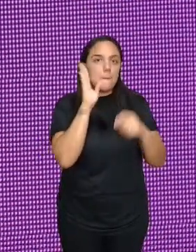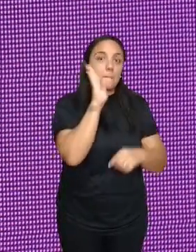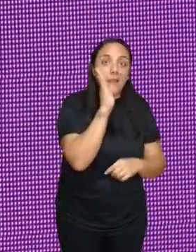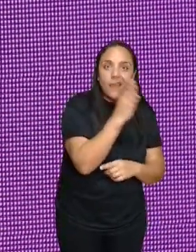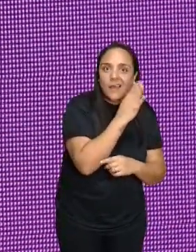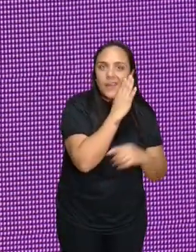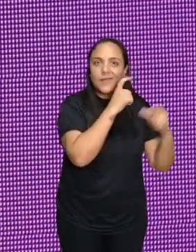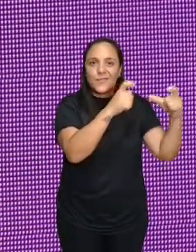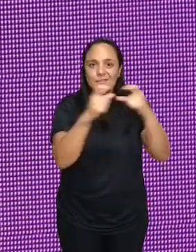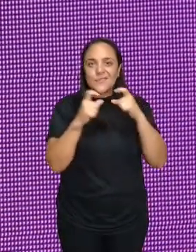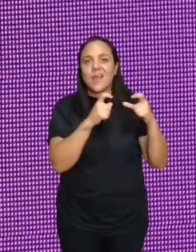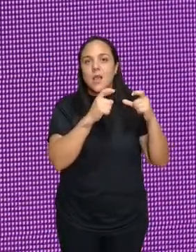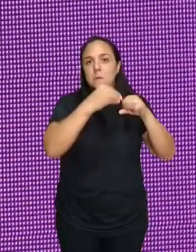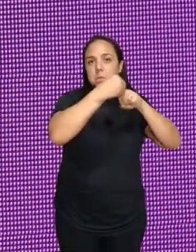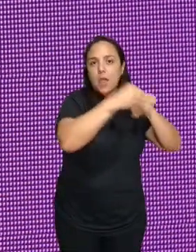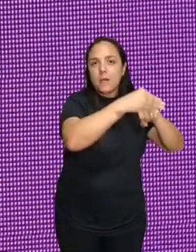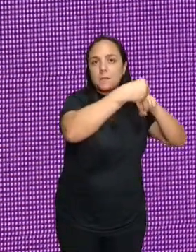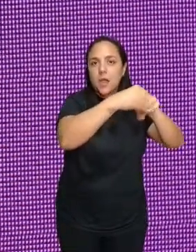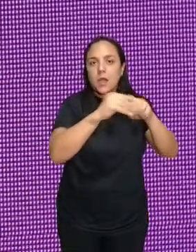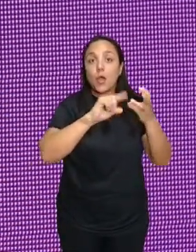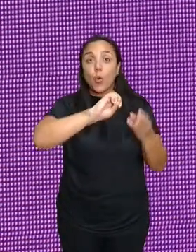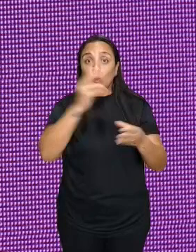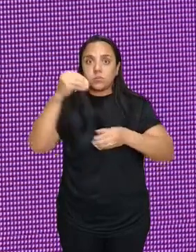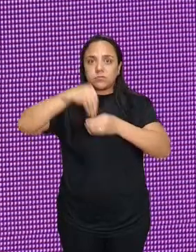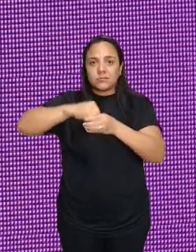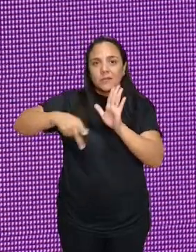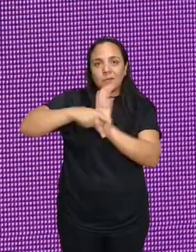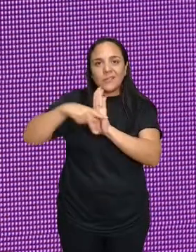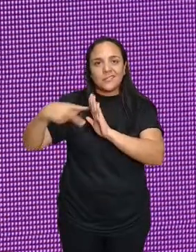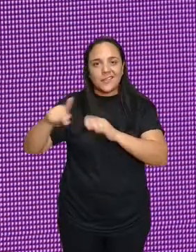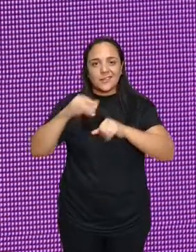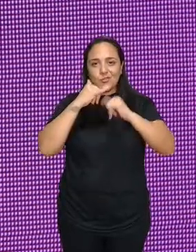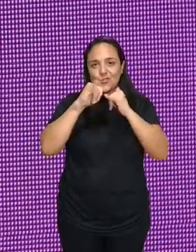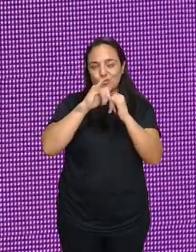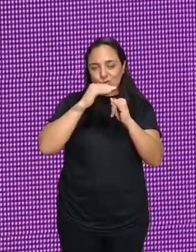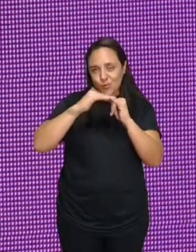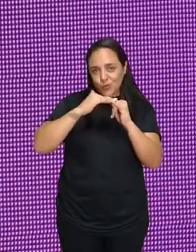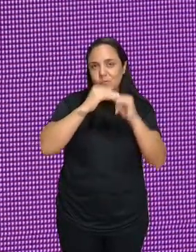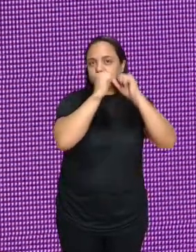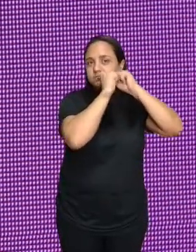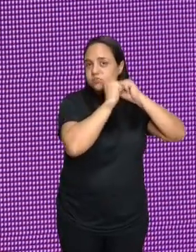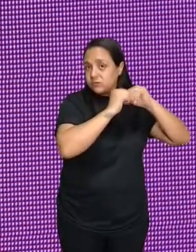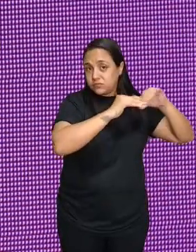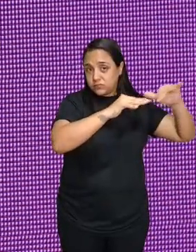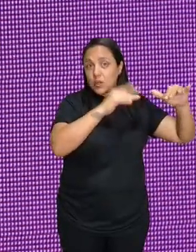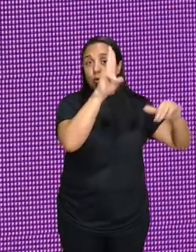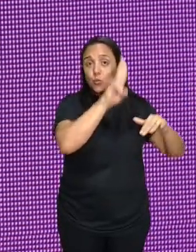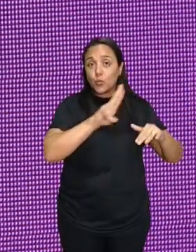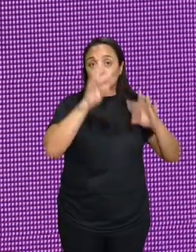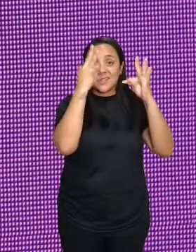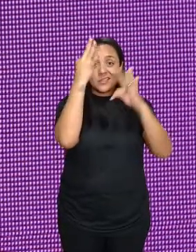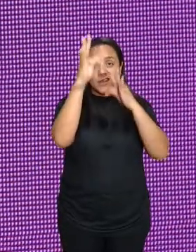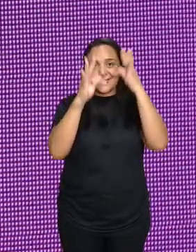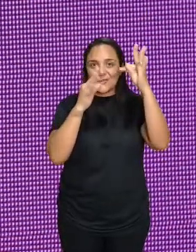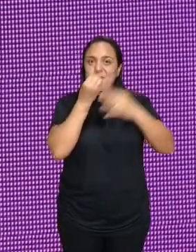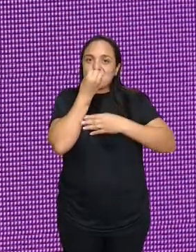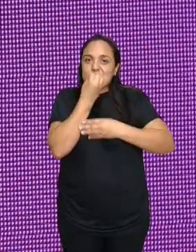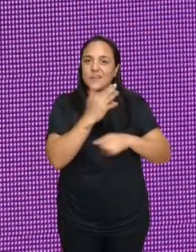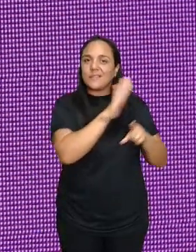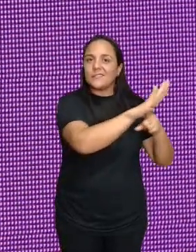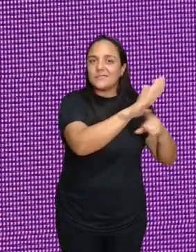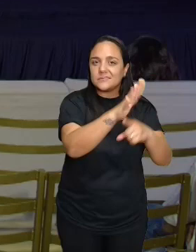oficinas no seu próprio canal do YouTube, e aí sim, usando a tecnologia para um bem comum, humanizando ela e um pouco do que foi discutido no último